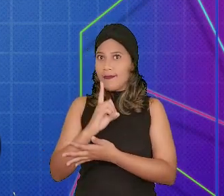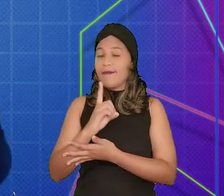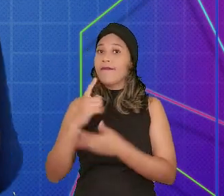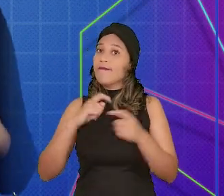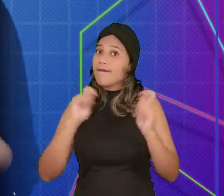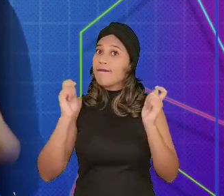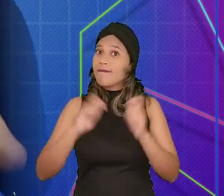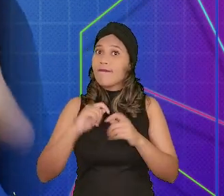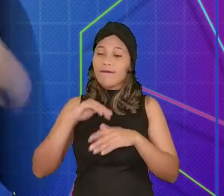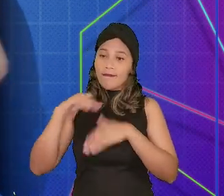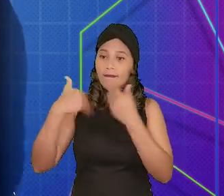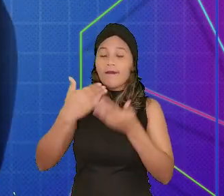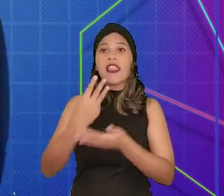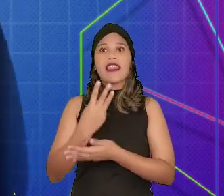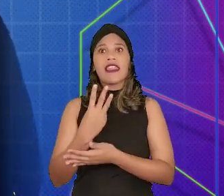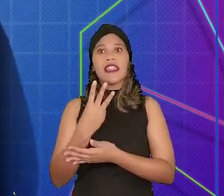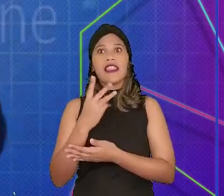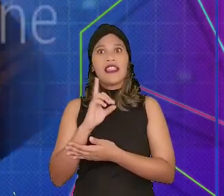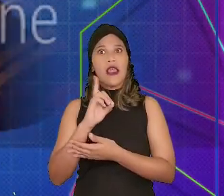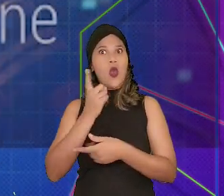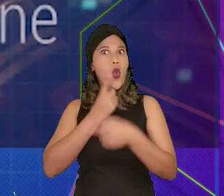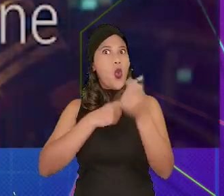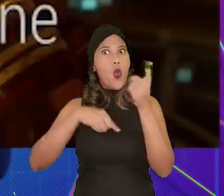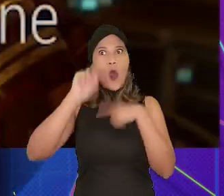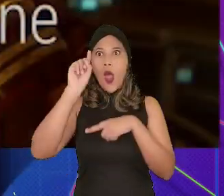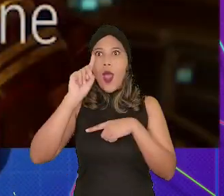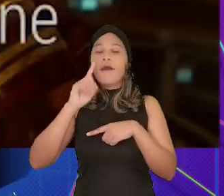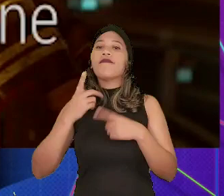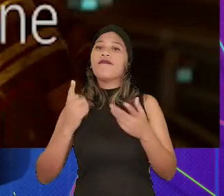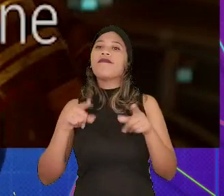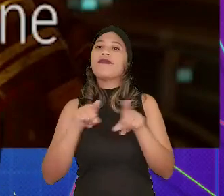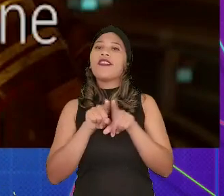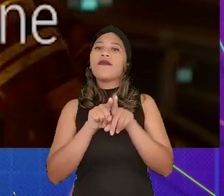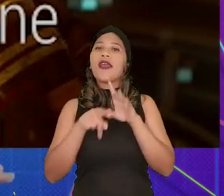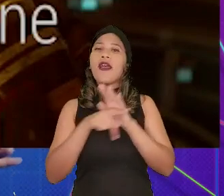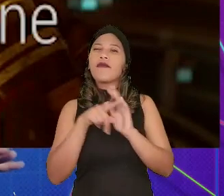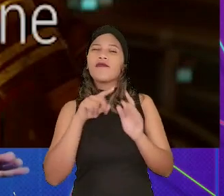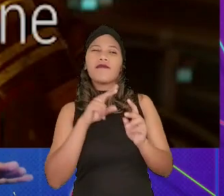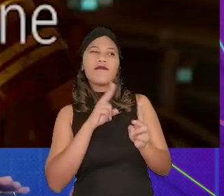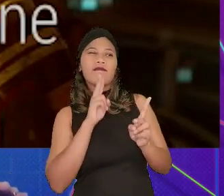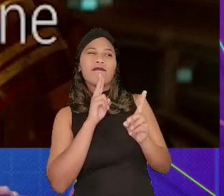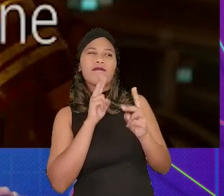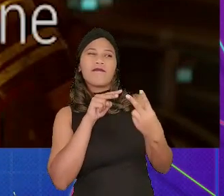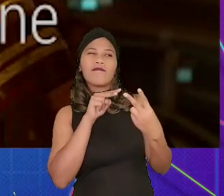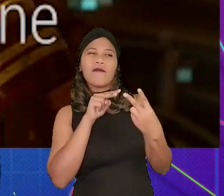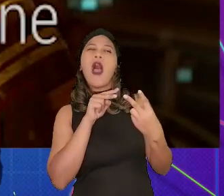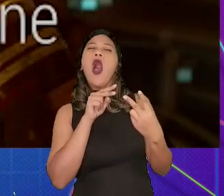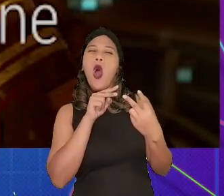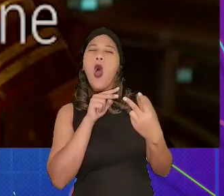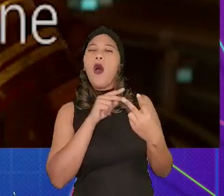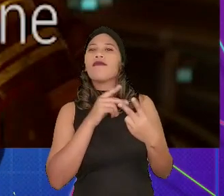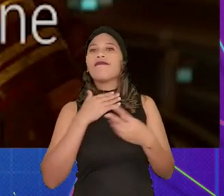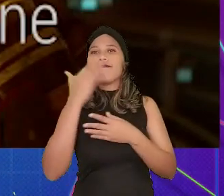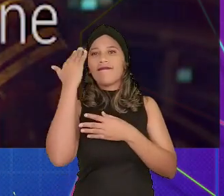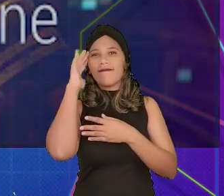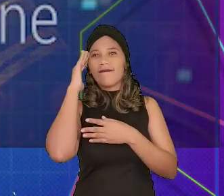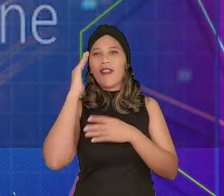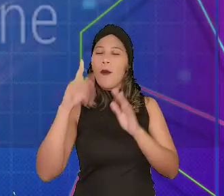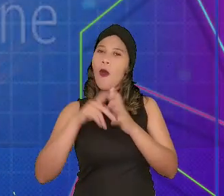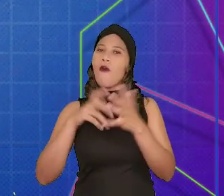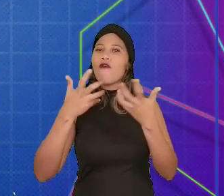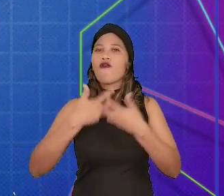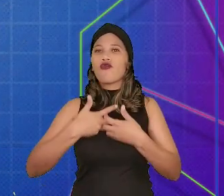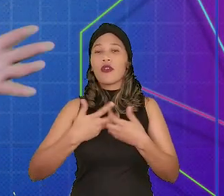seja, aumenta a capacidade do 3D. O Godot é reconhecido pela facilidade que os usuários têm ao aprender sua engine e